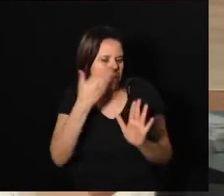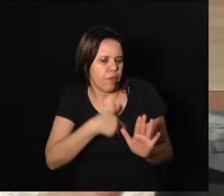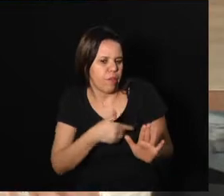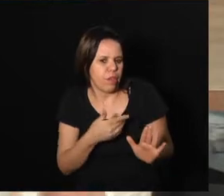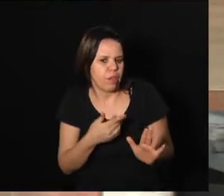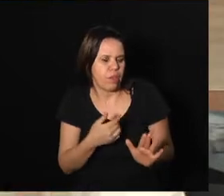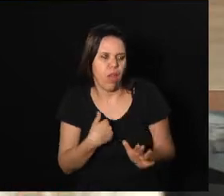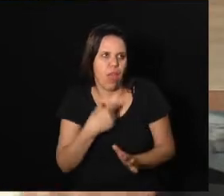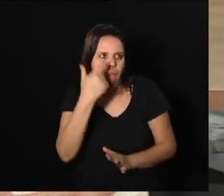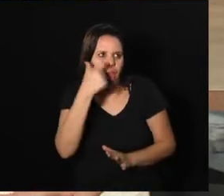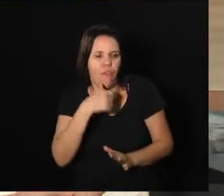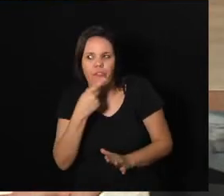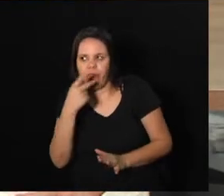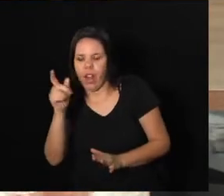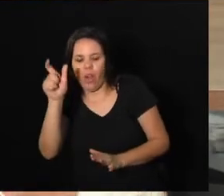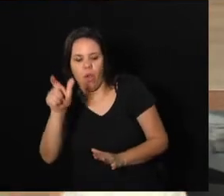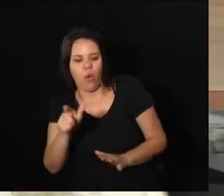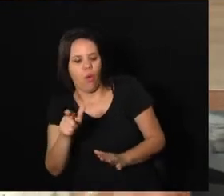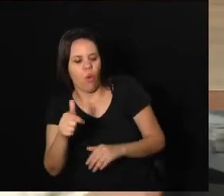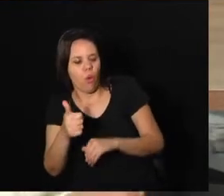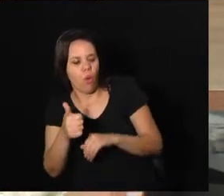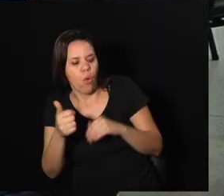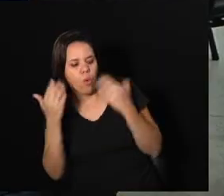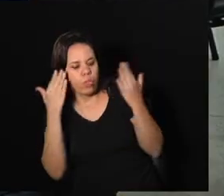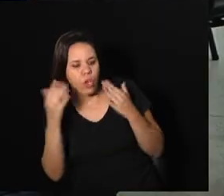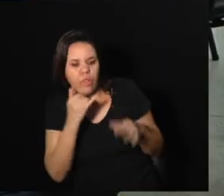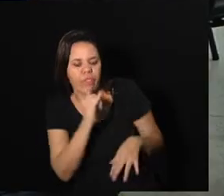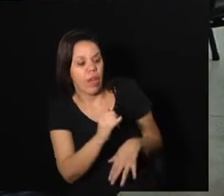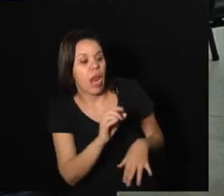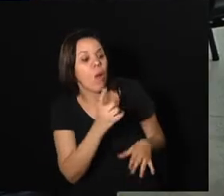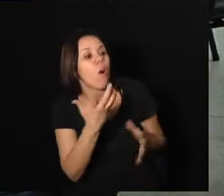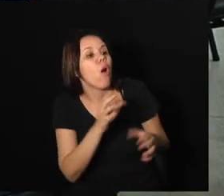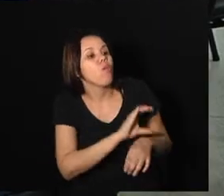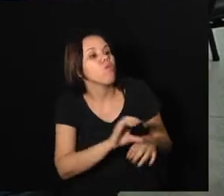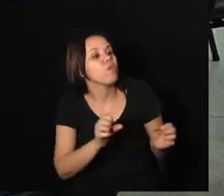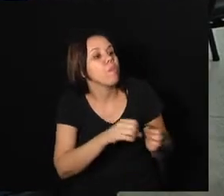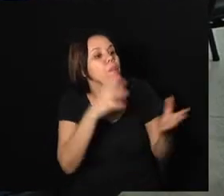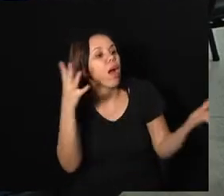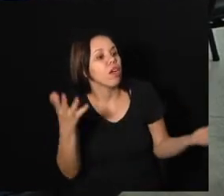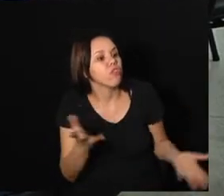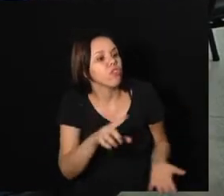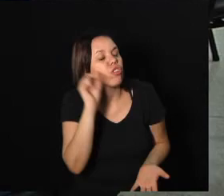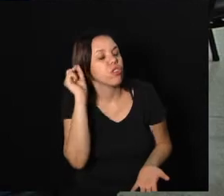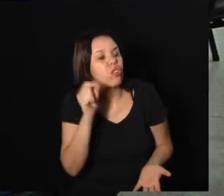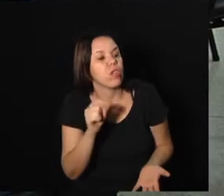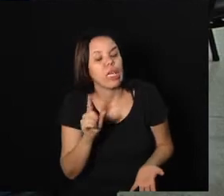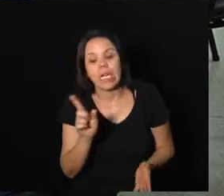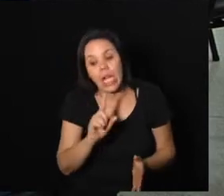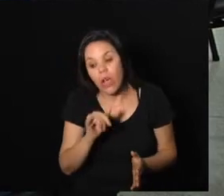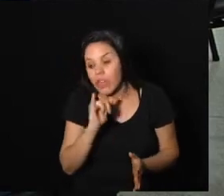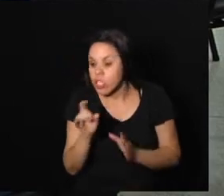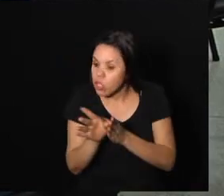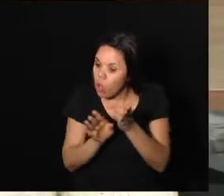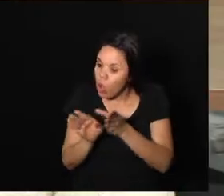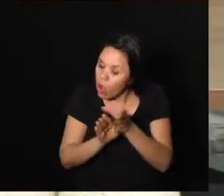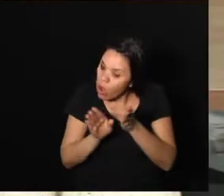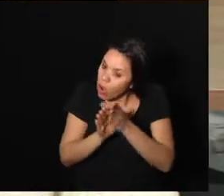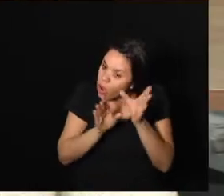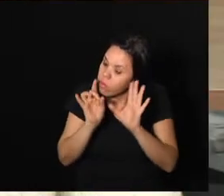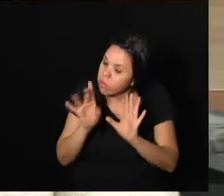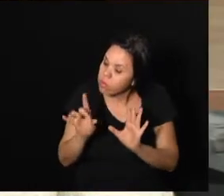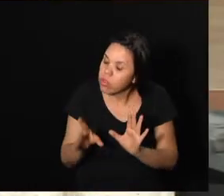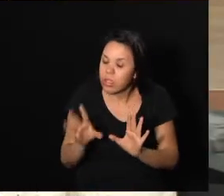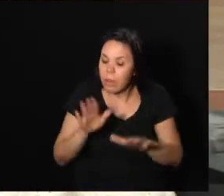a palavrinha mágica e a profissão mágica, o curso mágico, não vem. Ele vai colocar ele num caminho, né? Isso. Então, por exemplo, dependendo